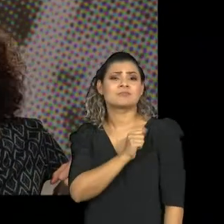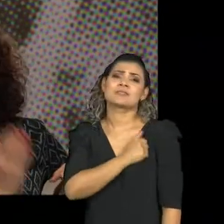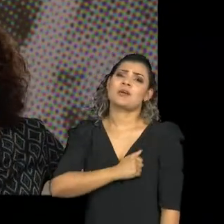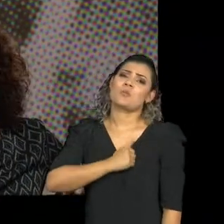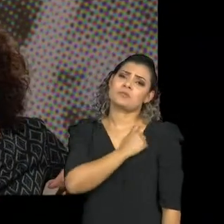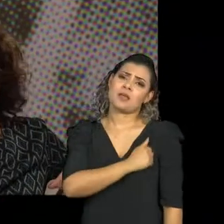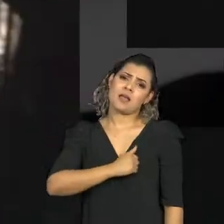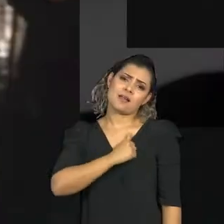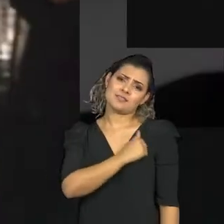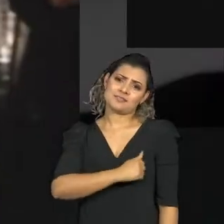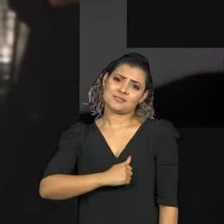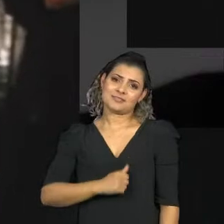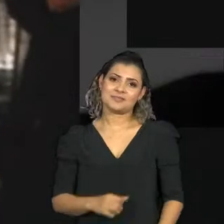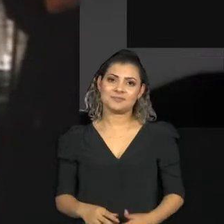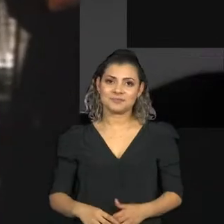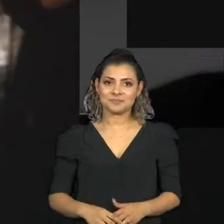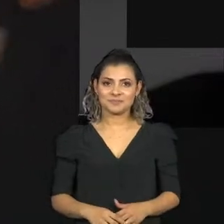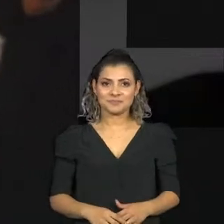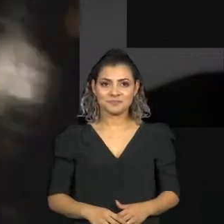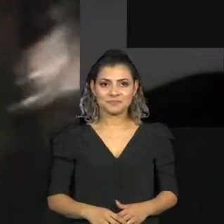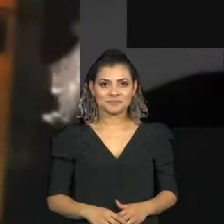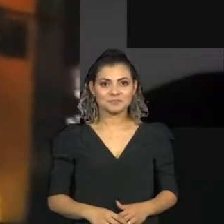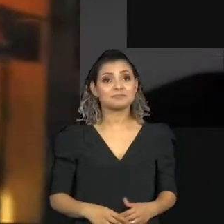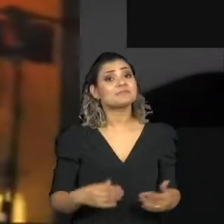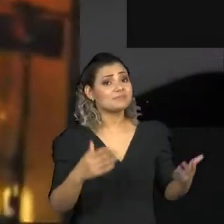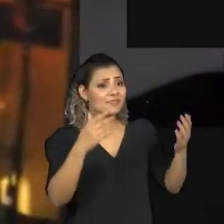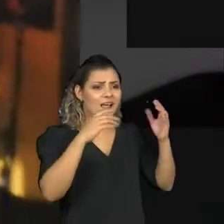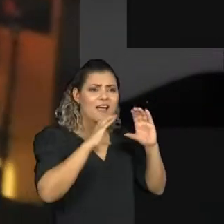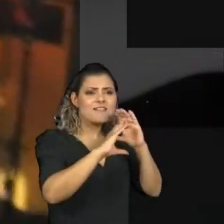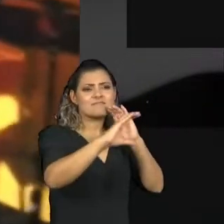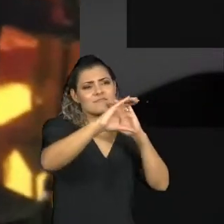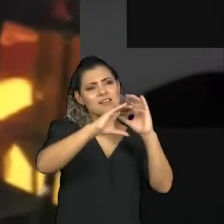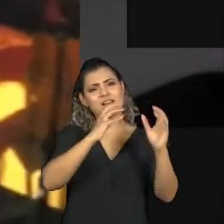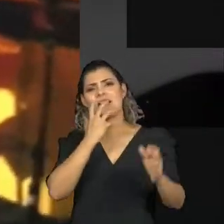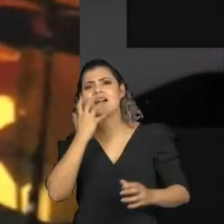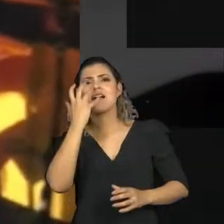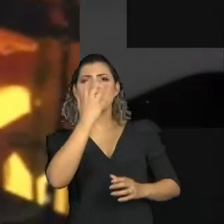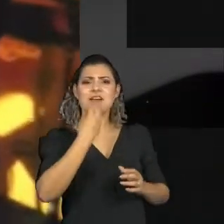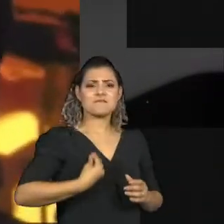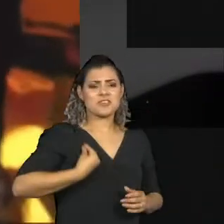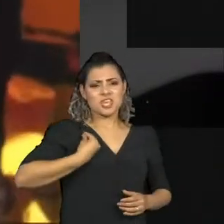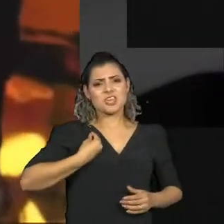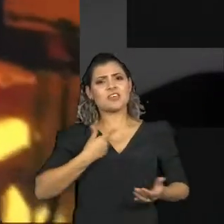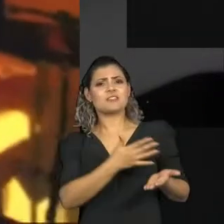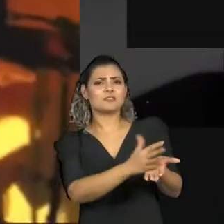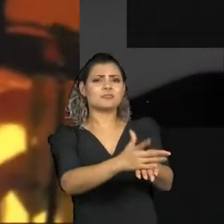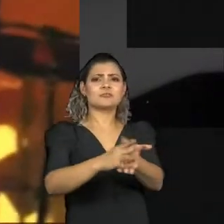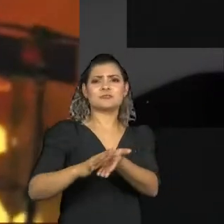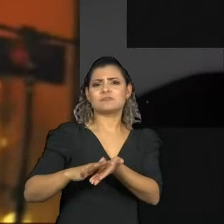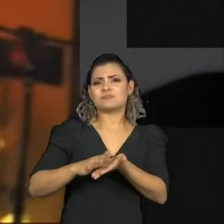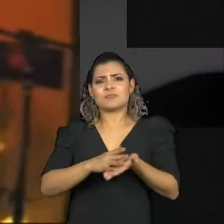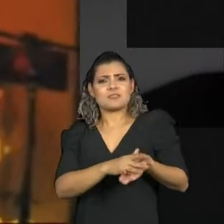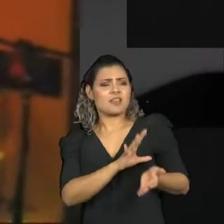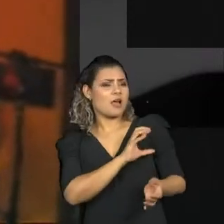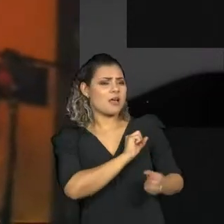saudade. Já me pergunta e o meu pequeno, tô vivendo morrendo de